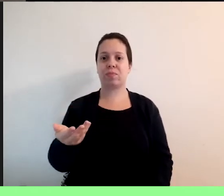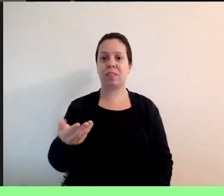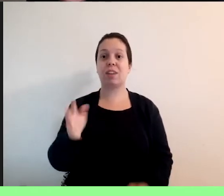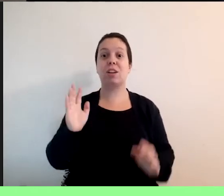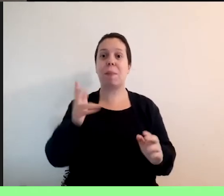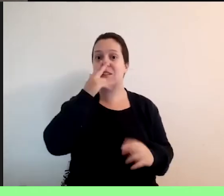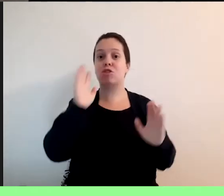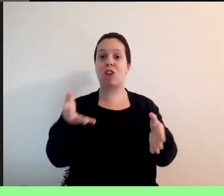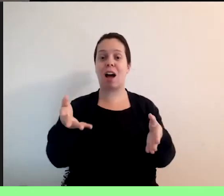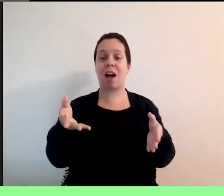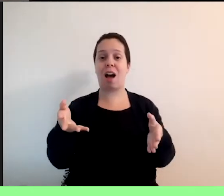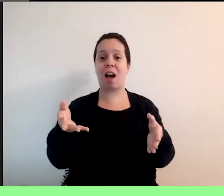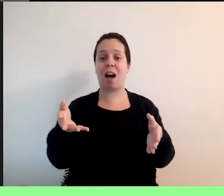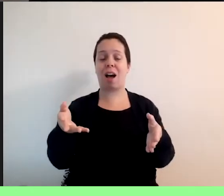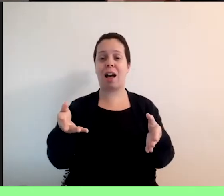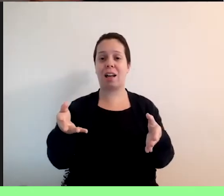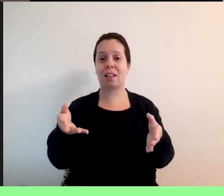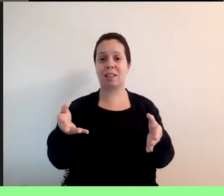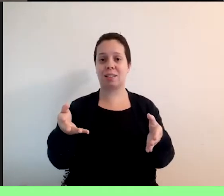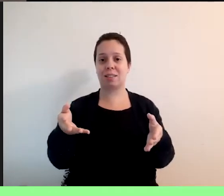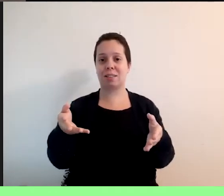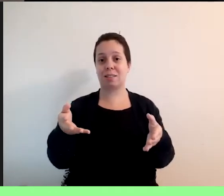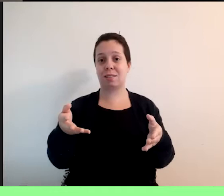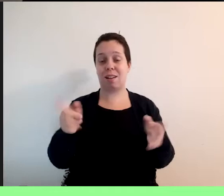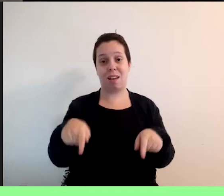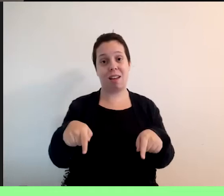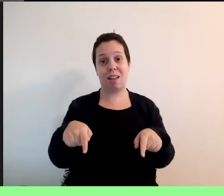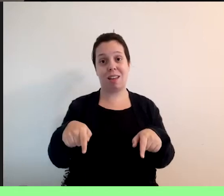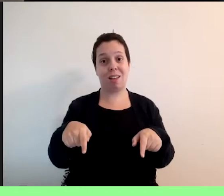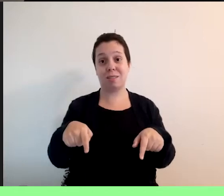eles são para todo mundo.